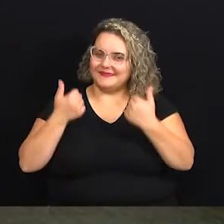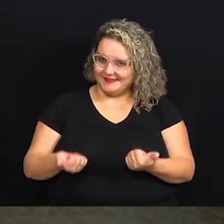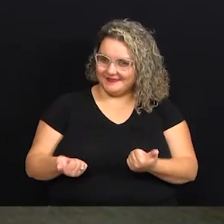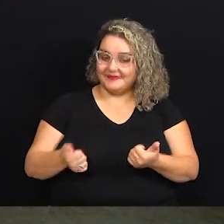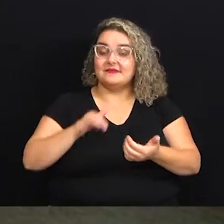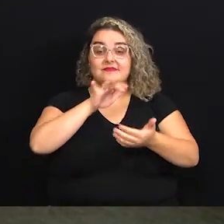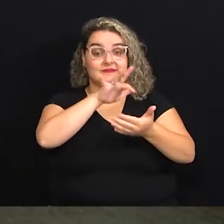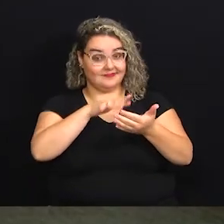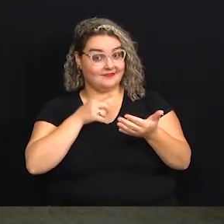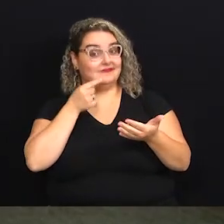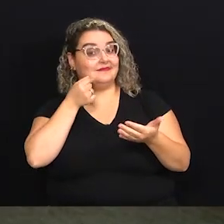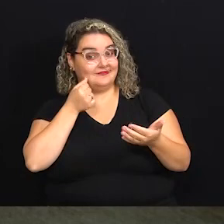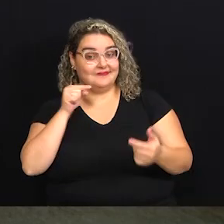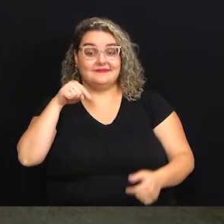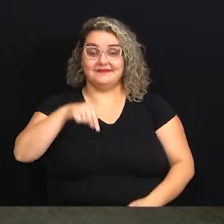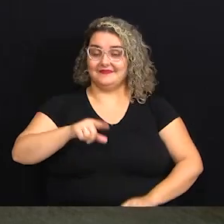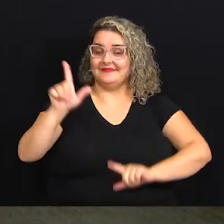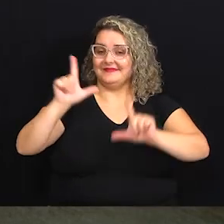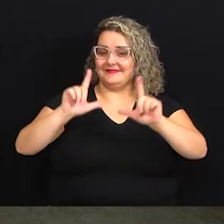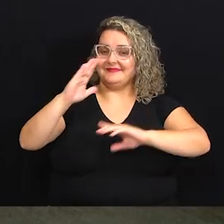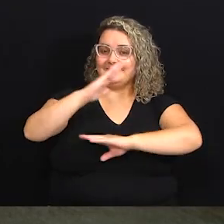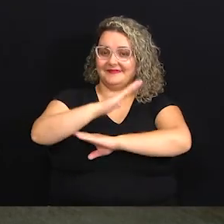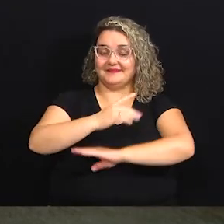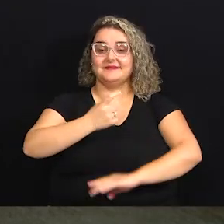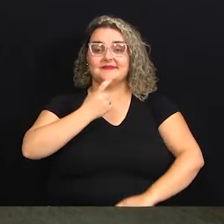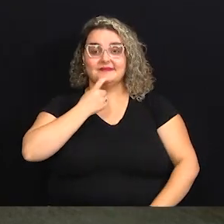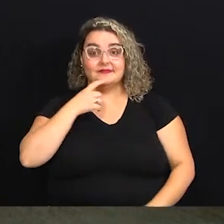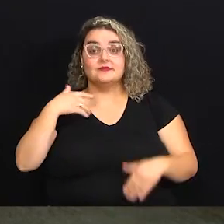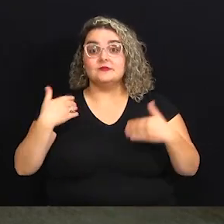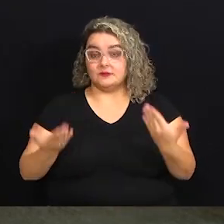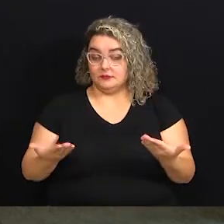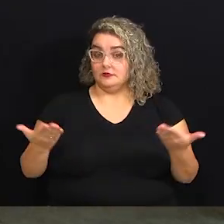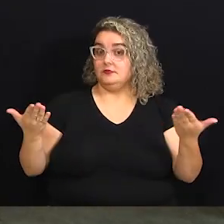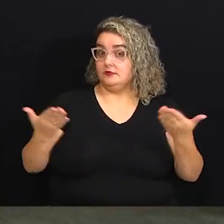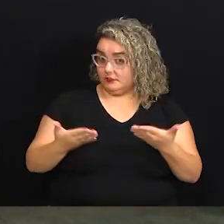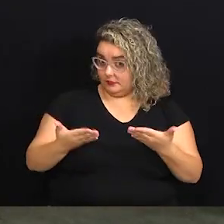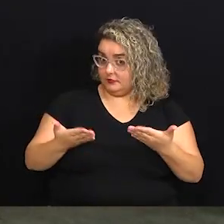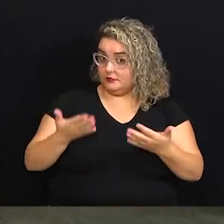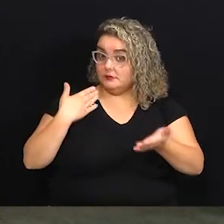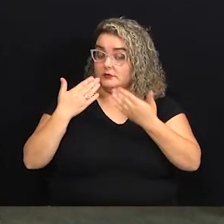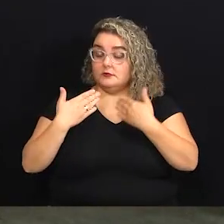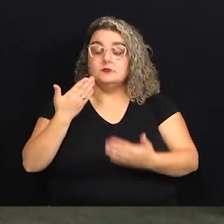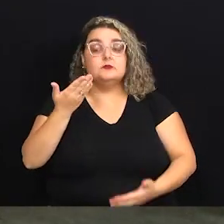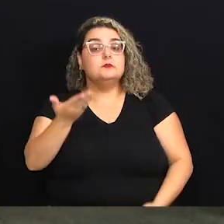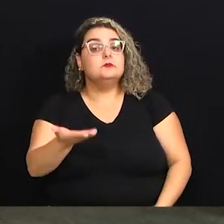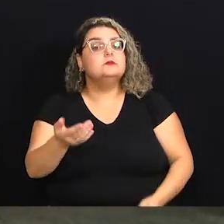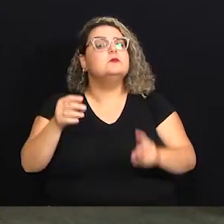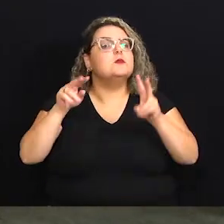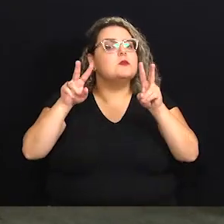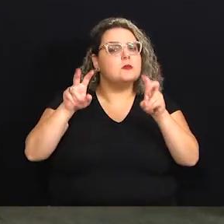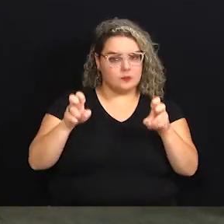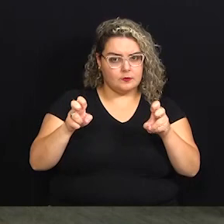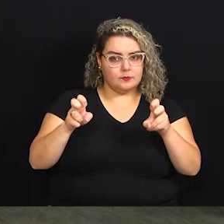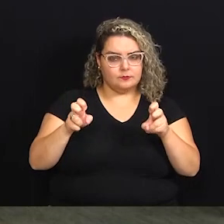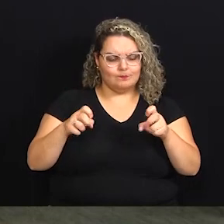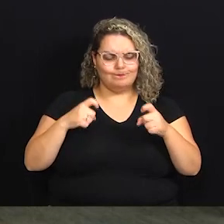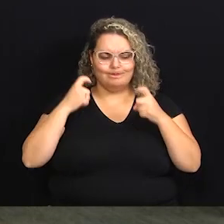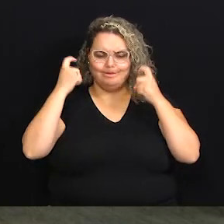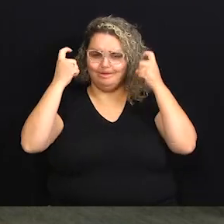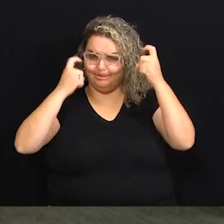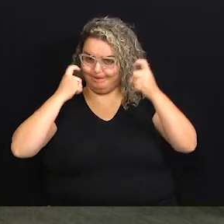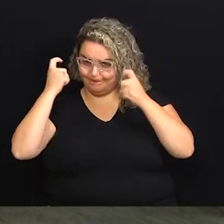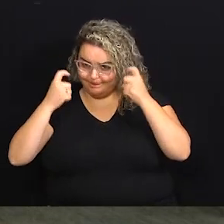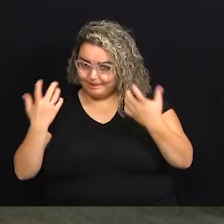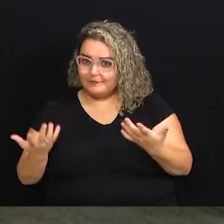gente, tudo bom? Mais um Na Ponta do Lápis aqui na tela da TV Câmara Campinas. E hoje eu venho comentar com vocês sobre um assunto que vem